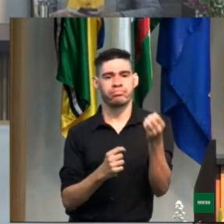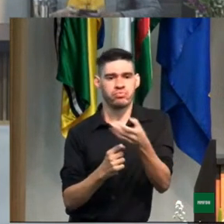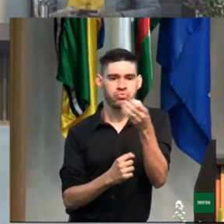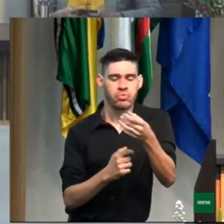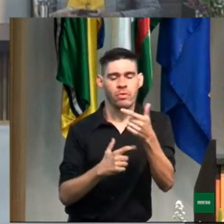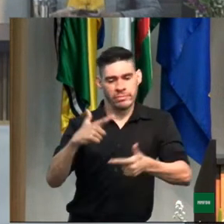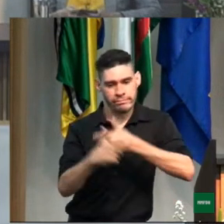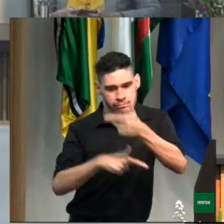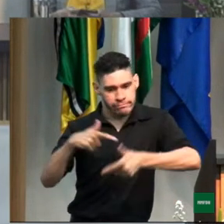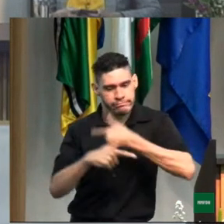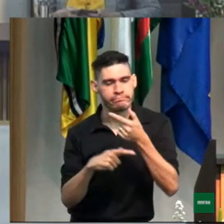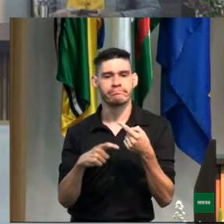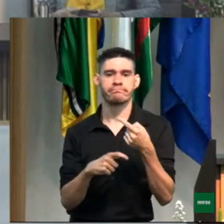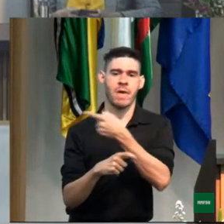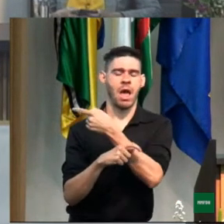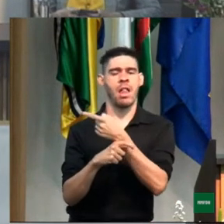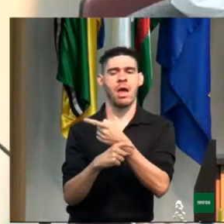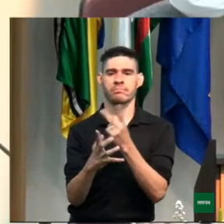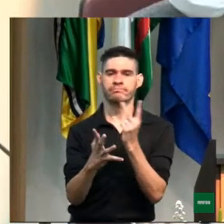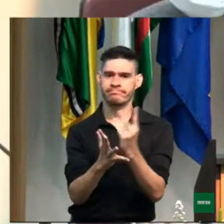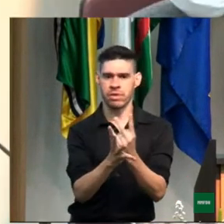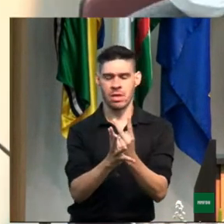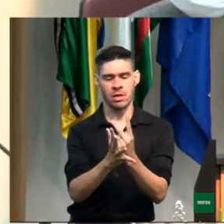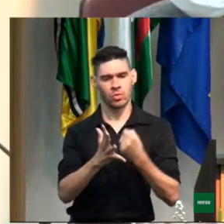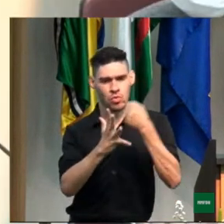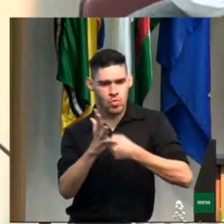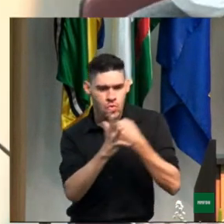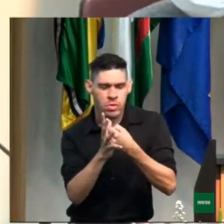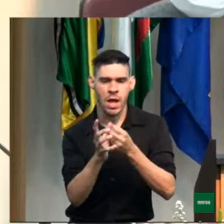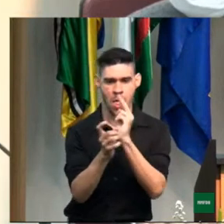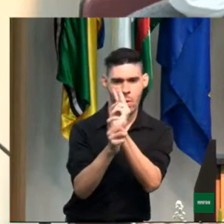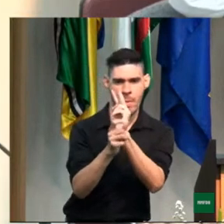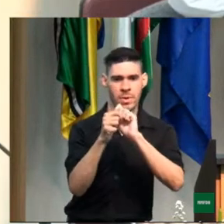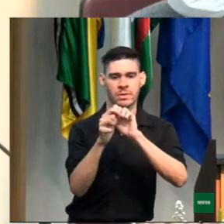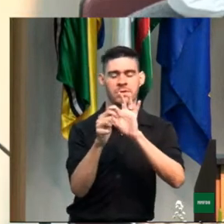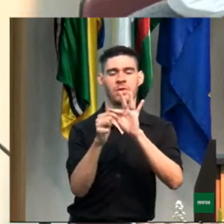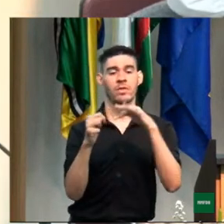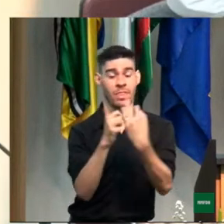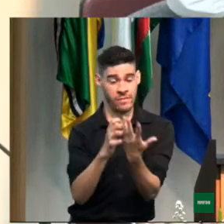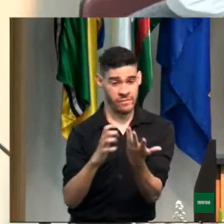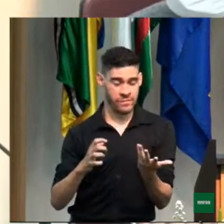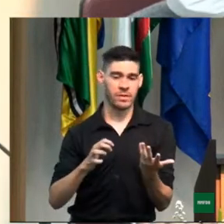o tempo todo lutando pela família, lutando pela família